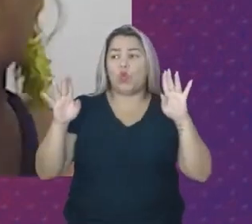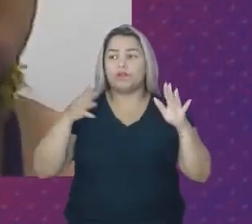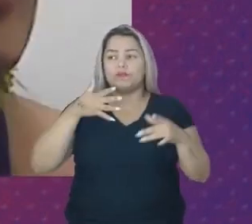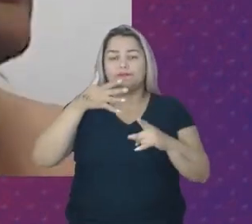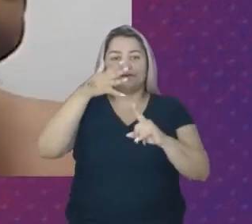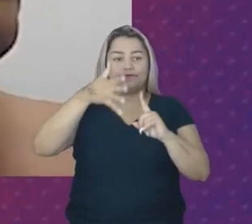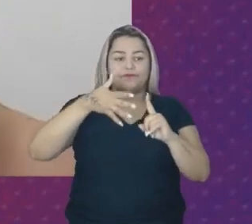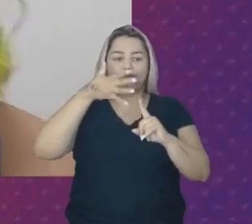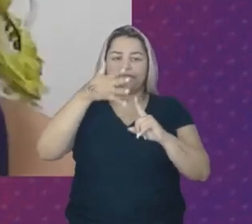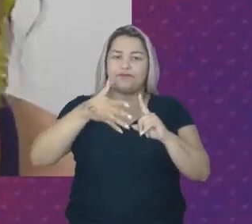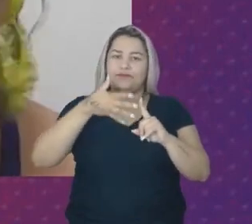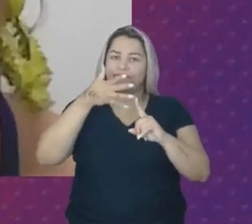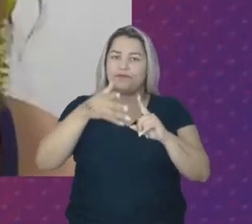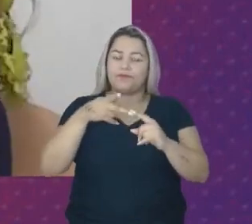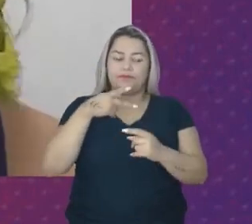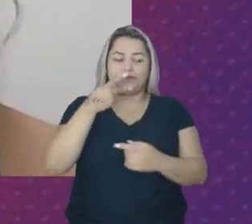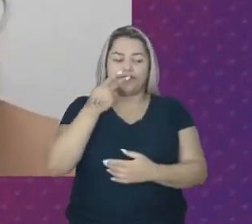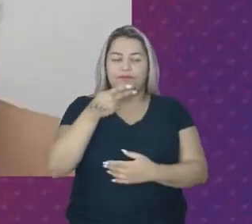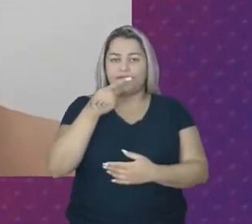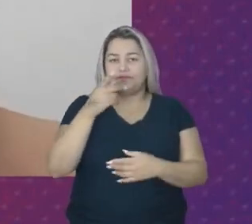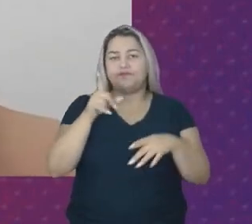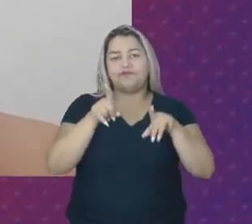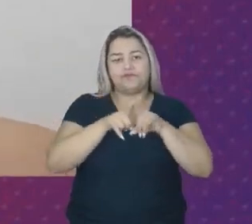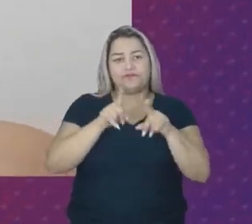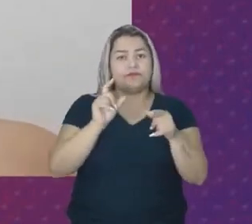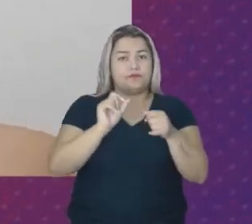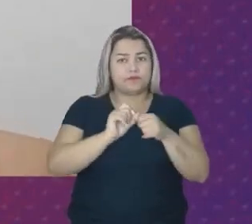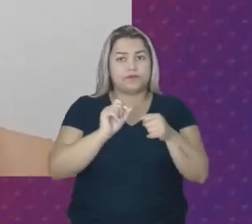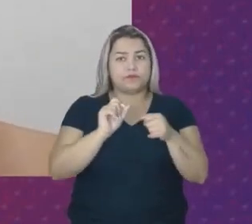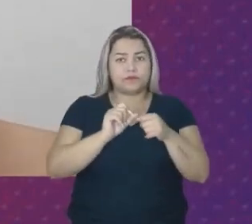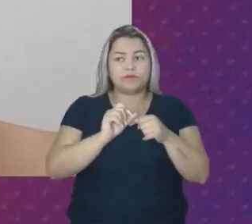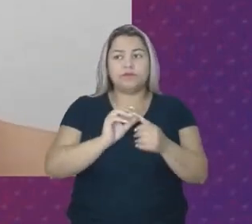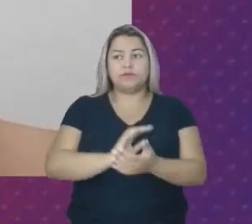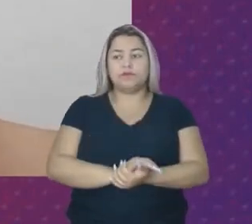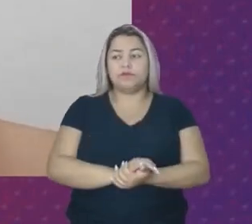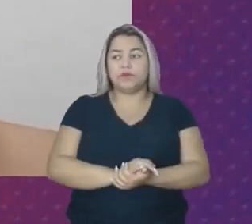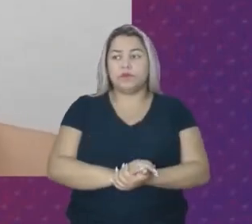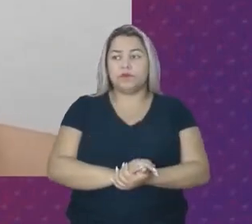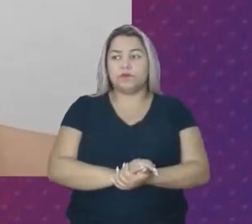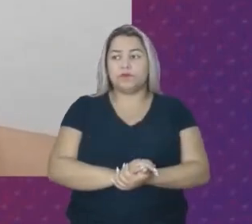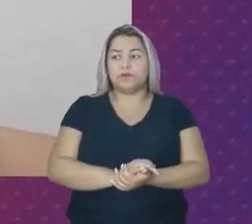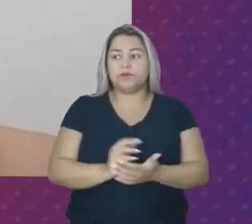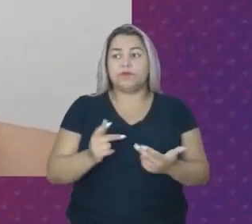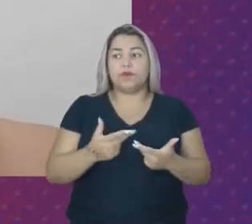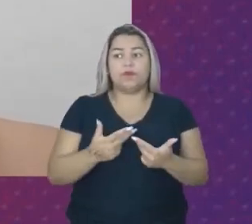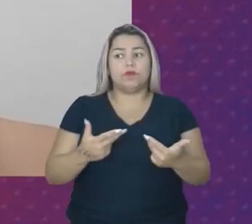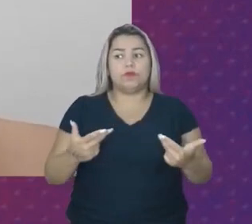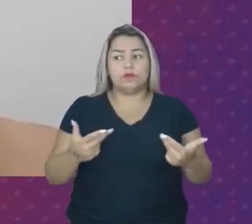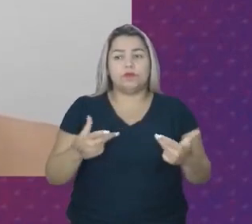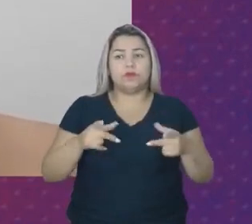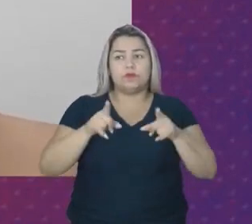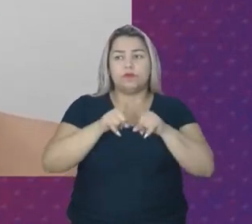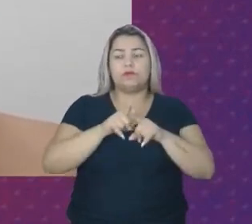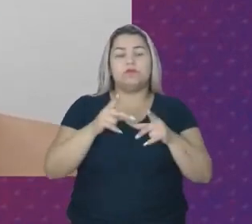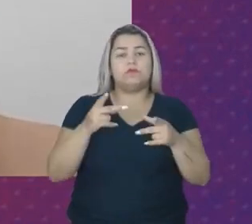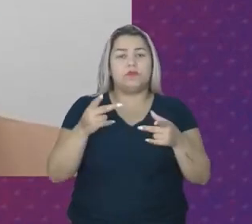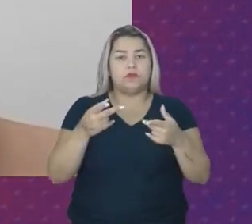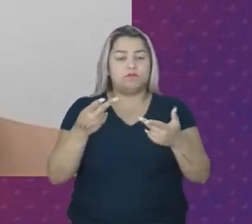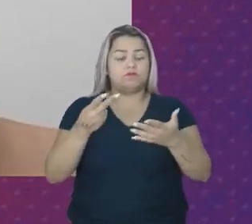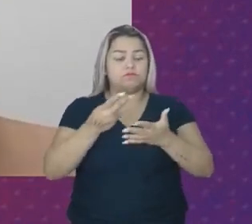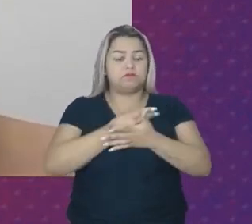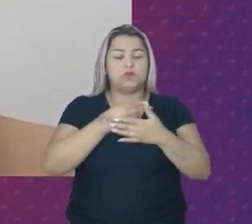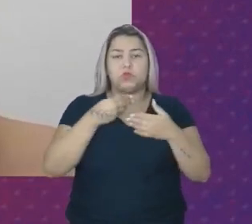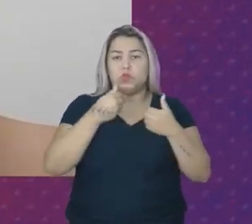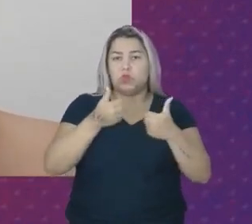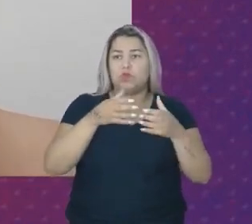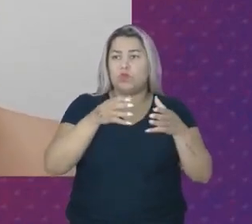palestra que dá ou a cada fala que faz. Então, uma coisa que linkaria bem com o